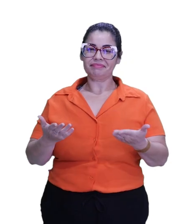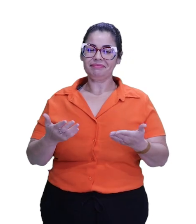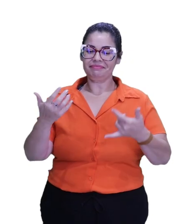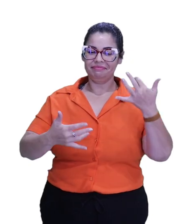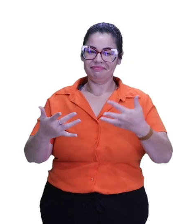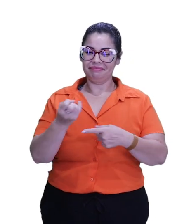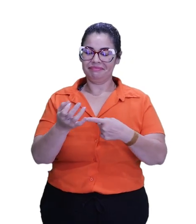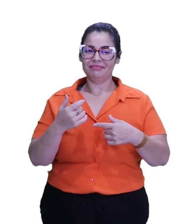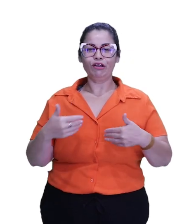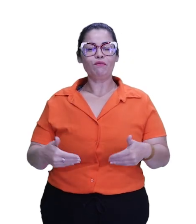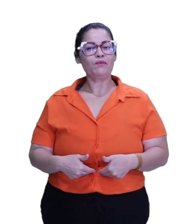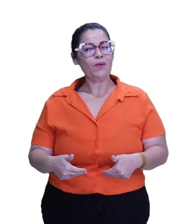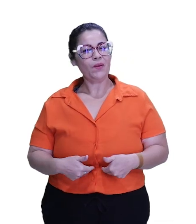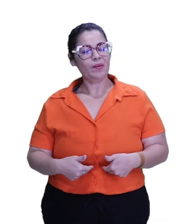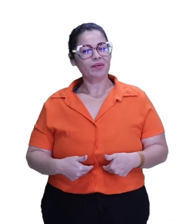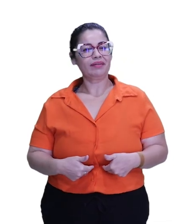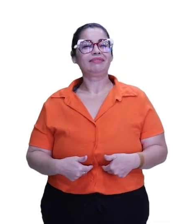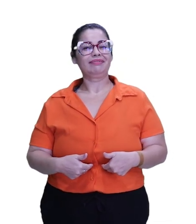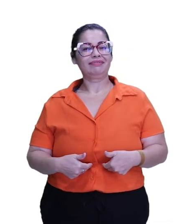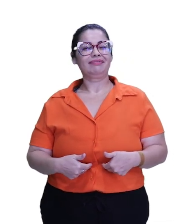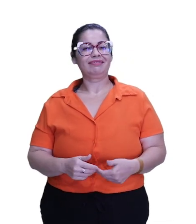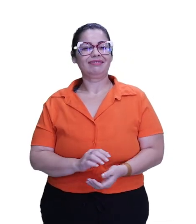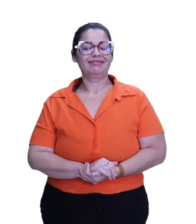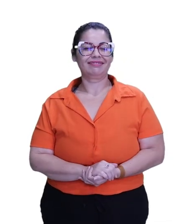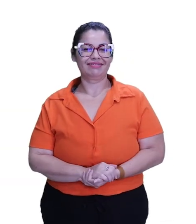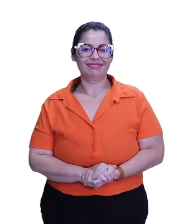Essa conversa sobre fração me deu fome.